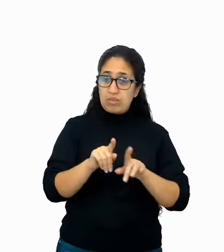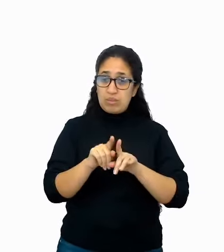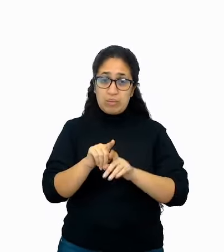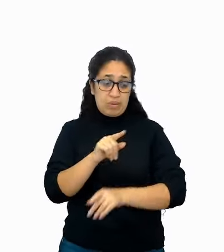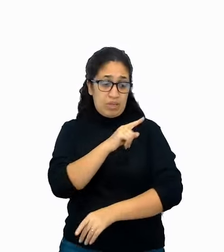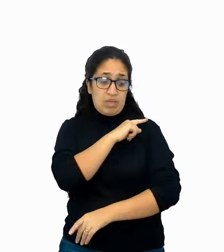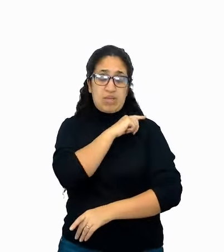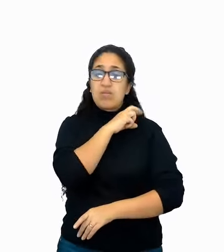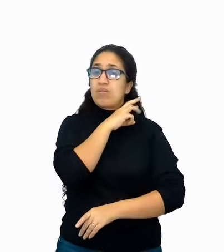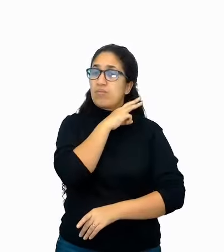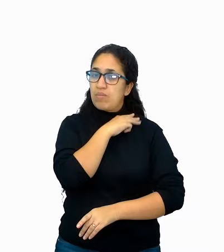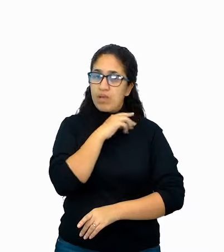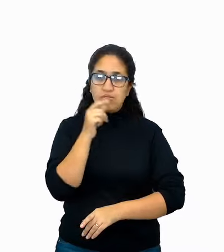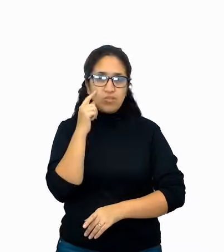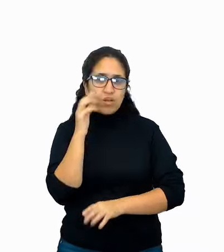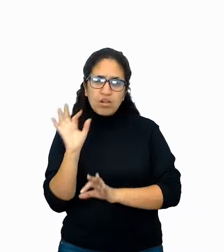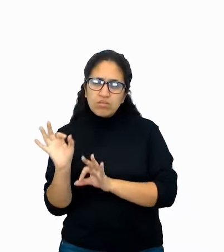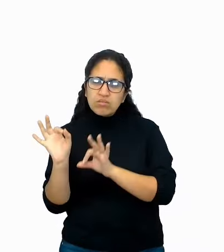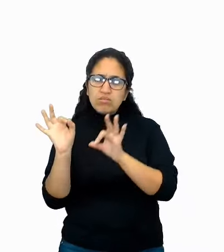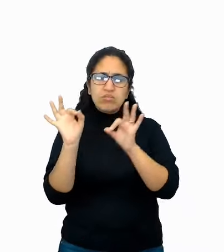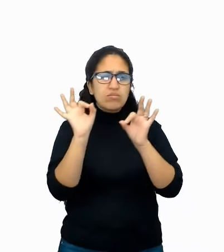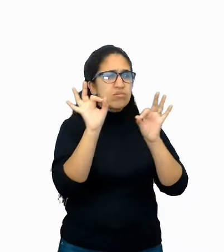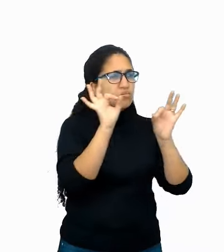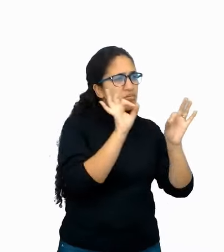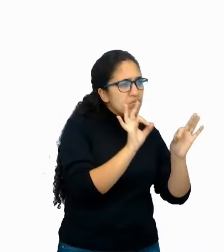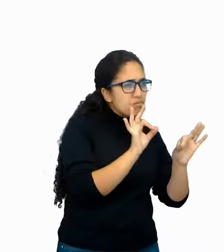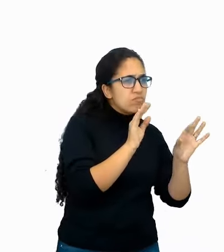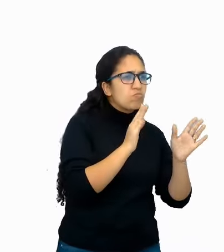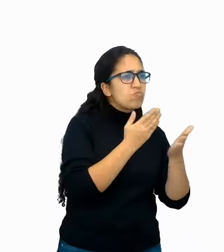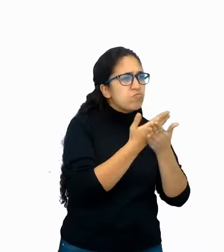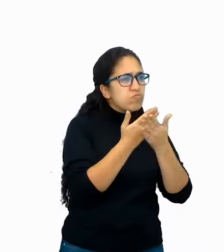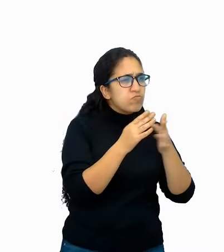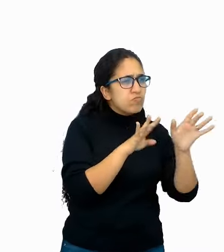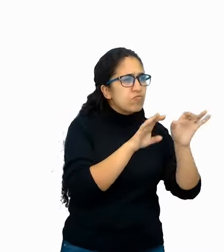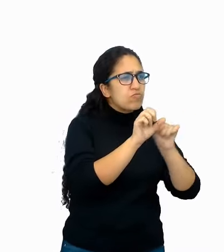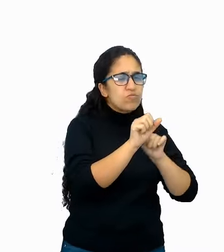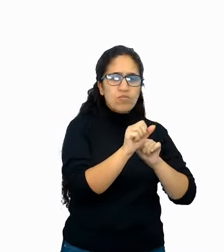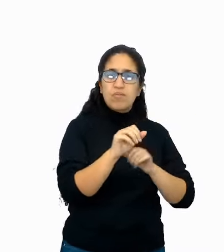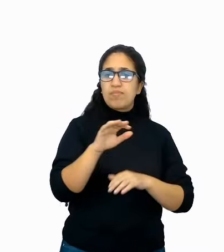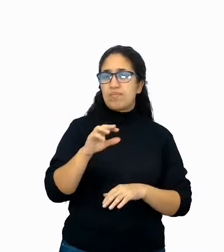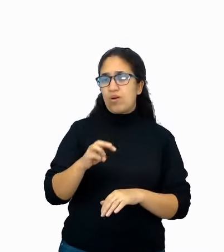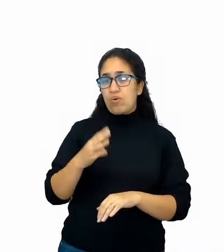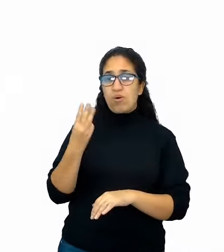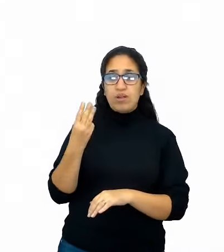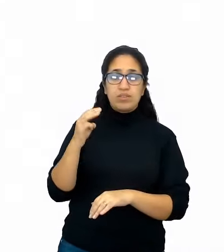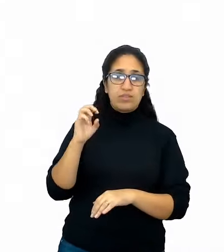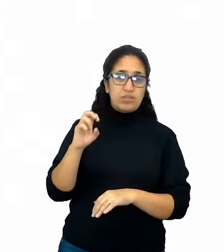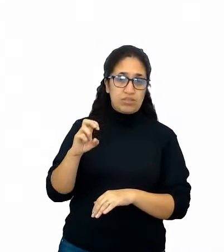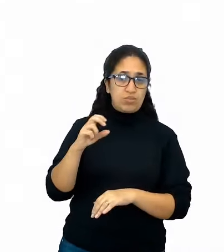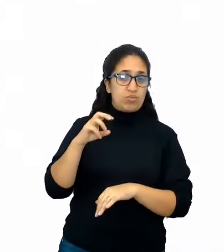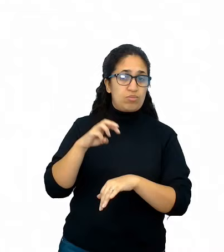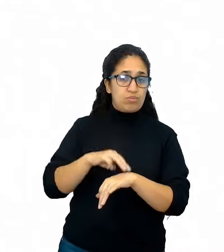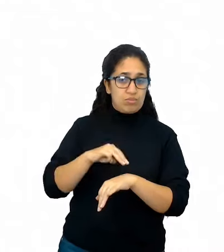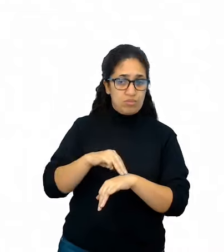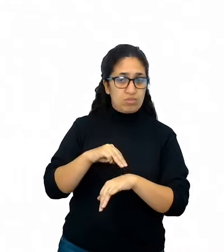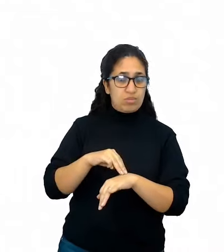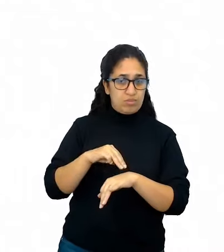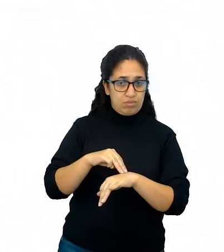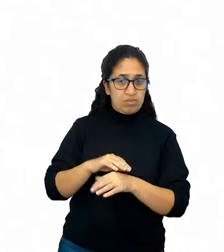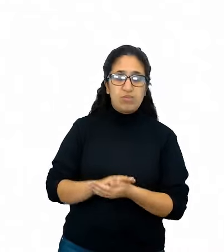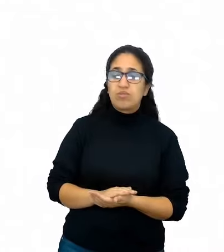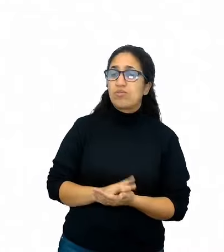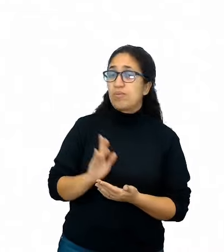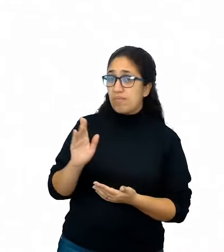ensino médio assistem às gravações da formação, que tem duração de 45 minutos, com a intenção